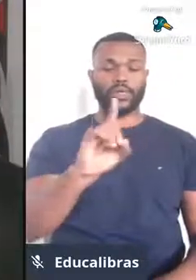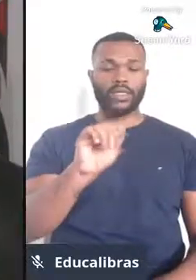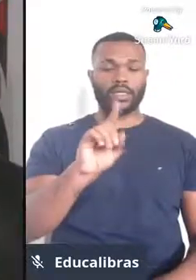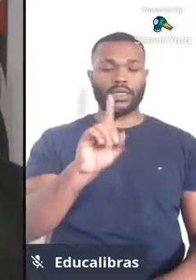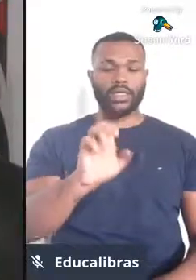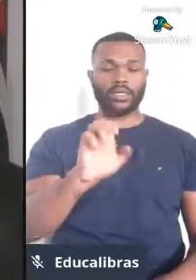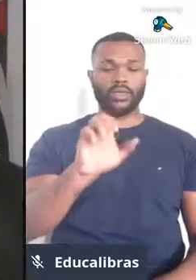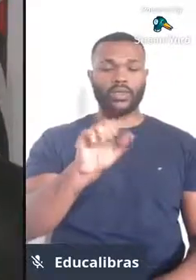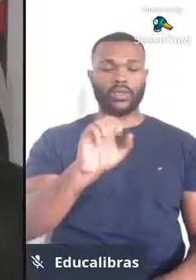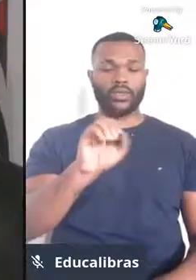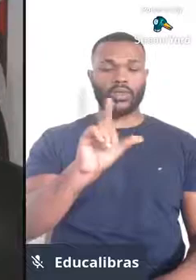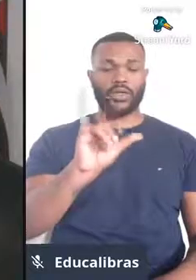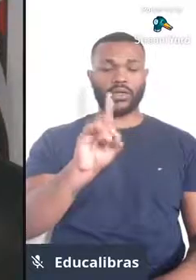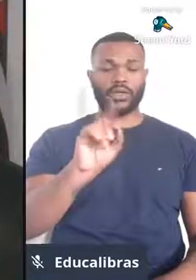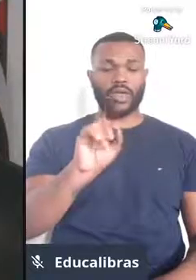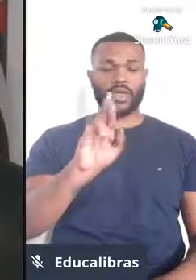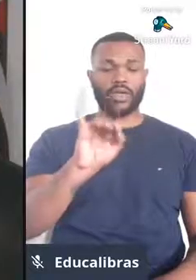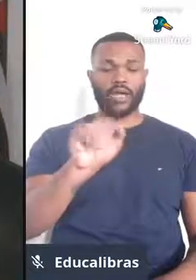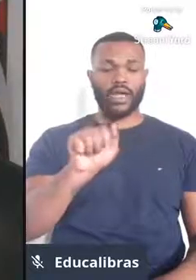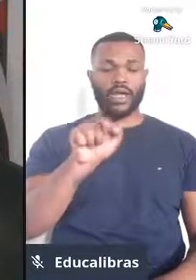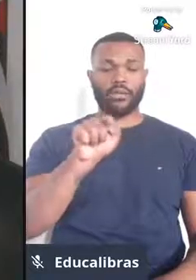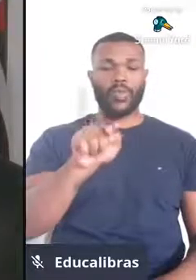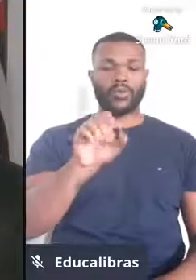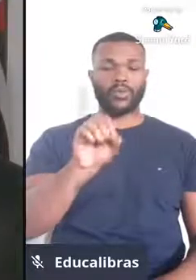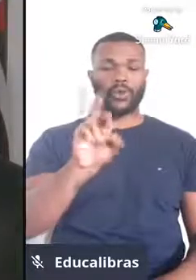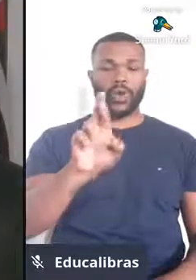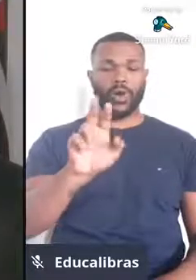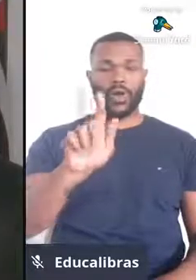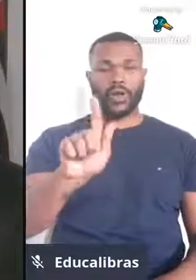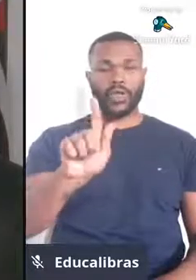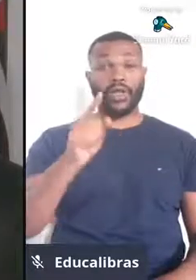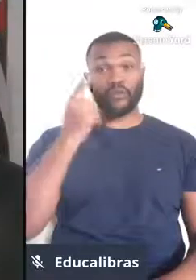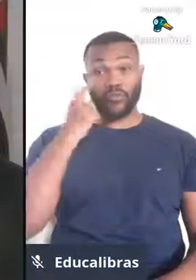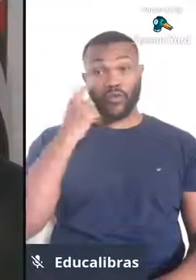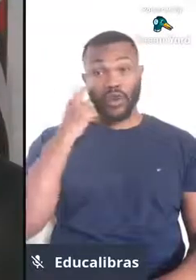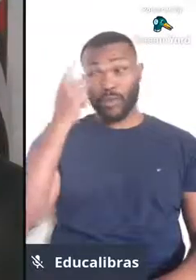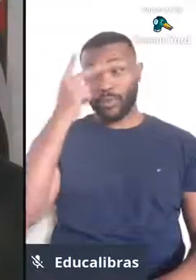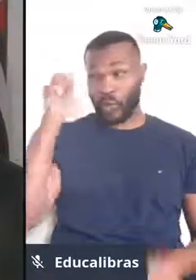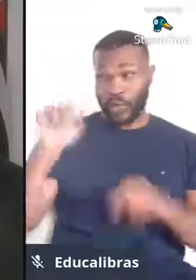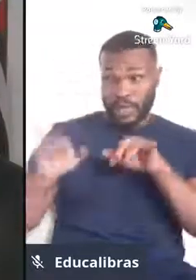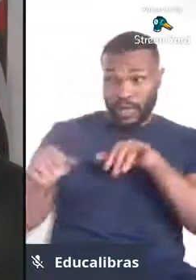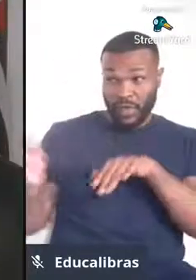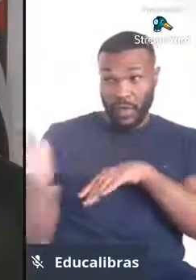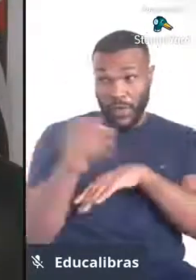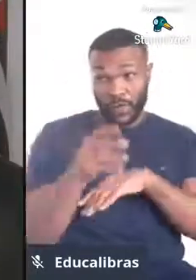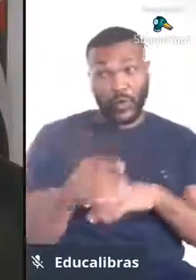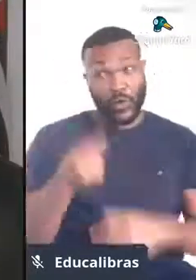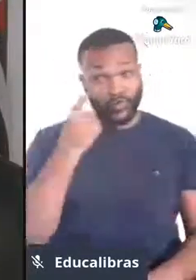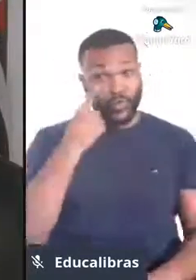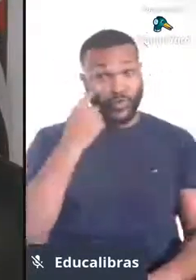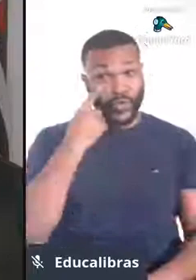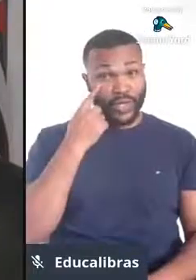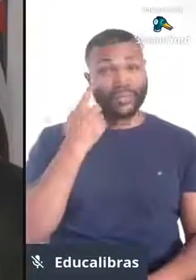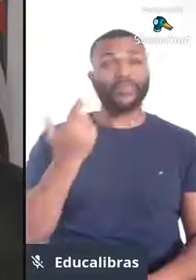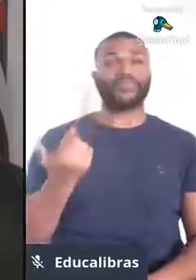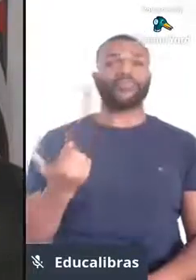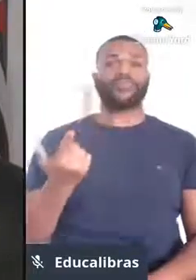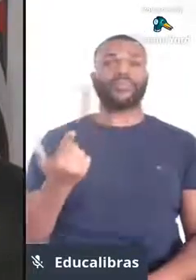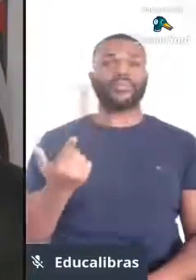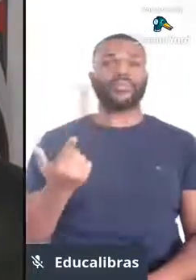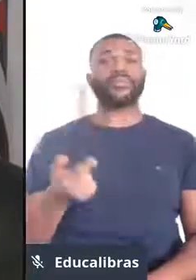www.spcidadesolidaria.org. Vamos ver se o meu pessoal está acompanhando, hein? Vamos ver. O meu tá, eu já vi que eles estão aqui me